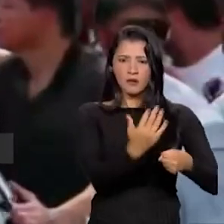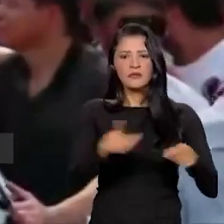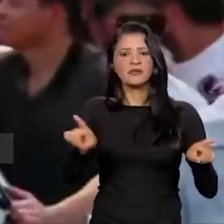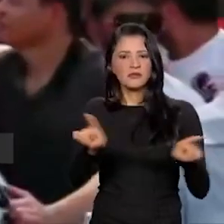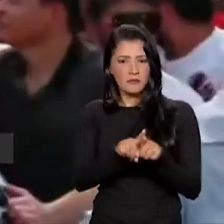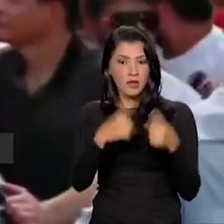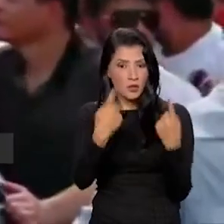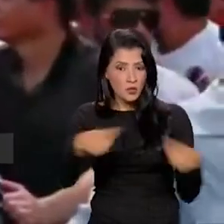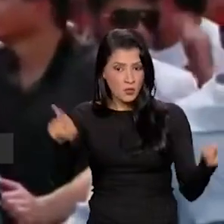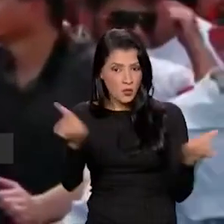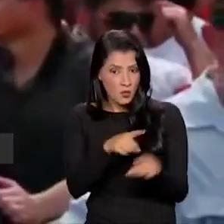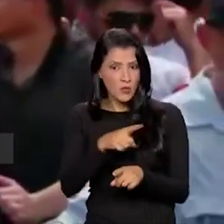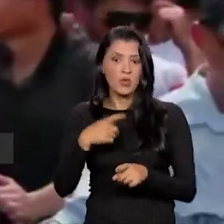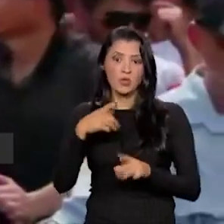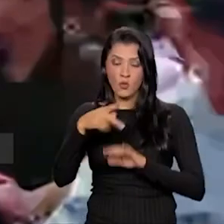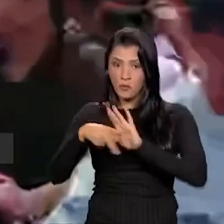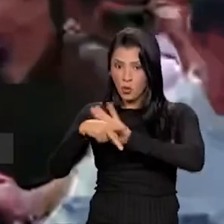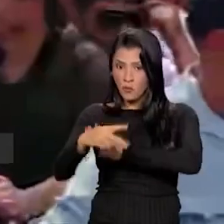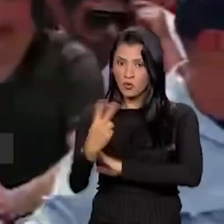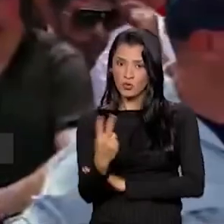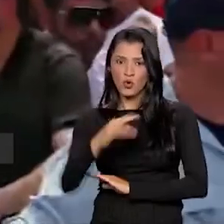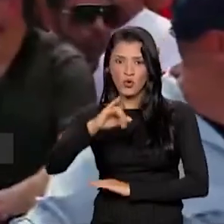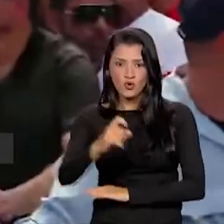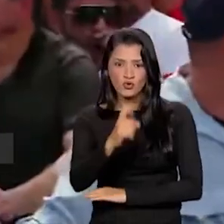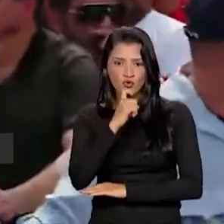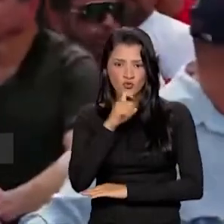execução do hino ao 2 de julho.